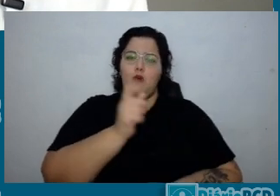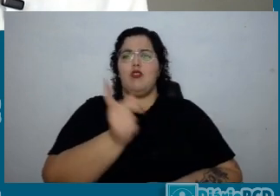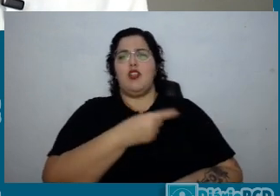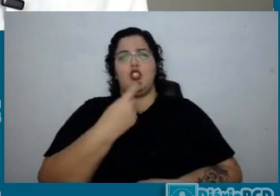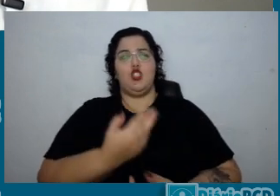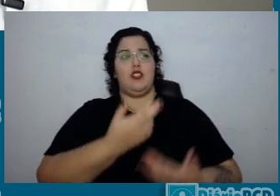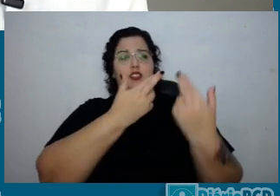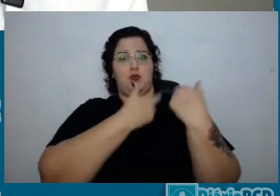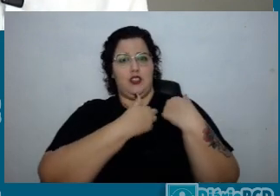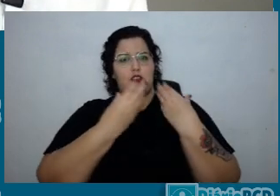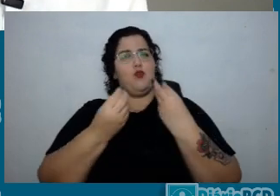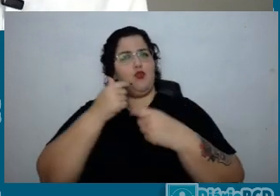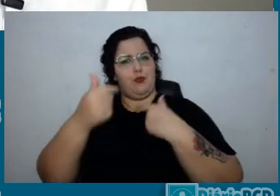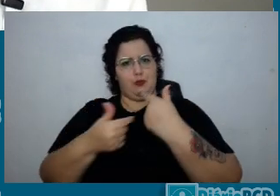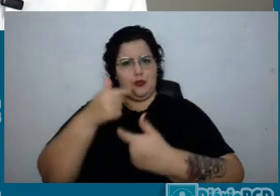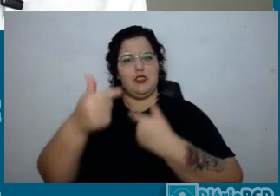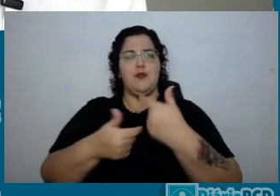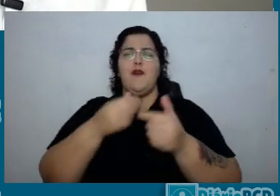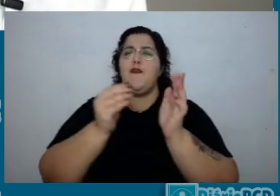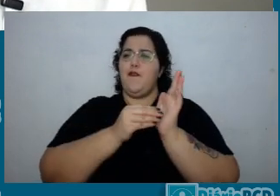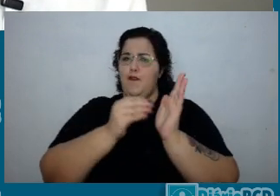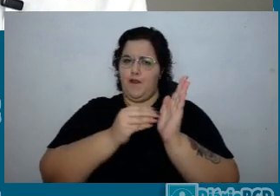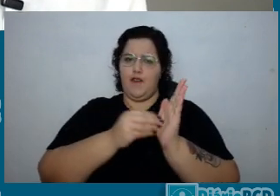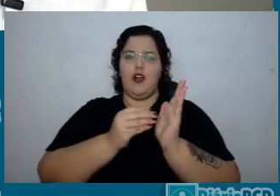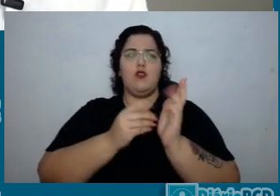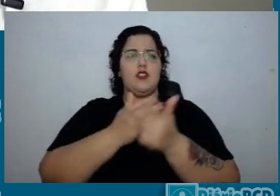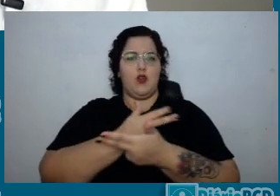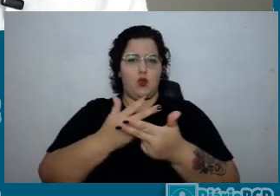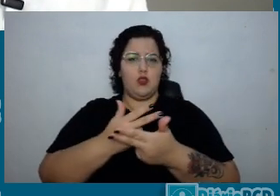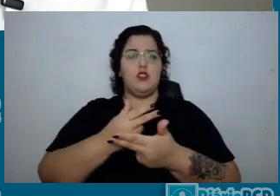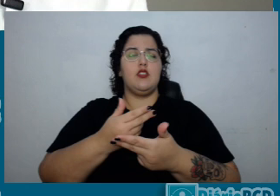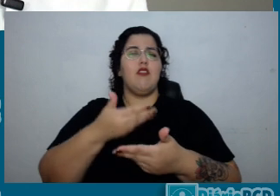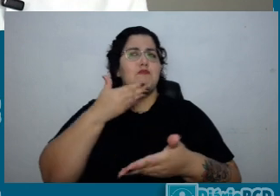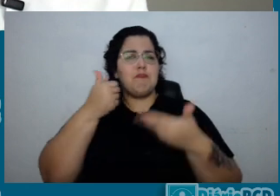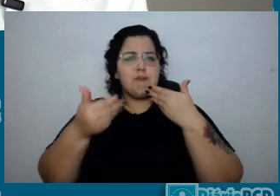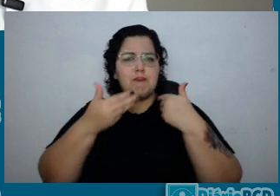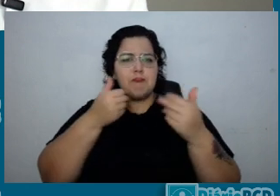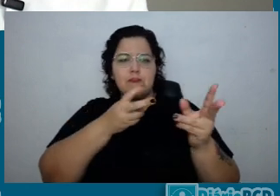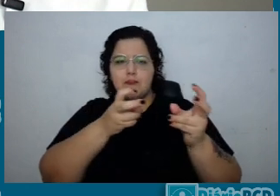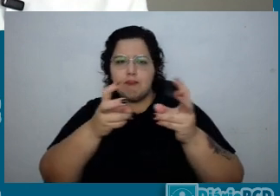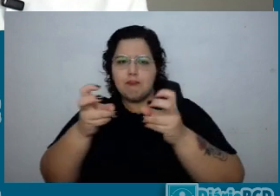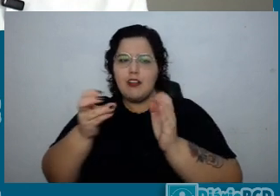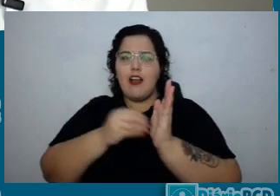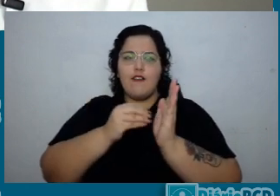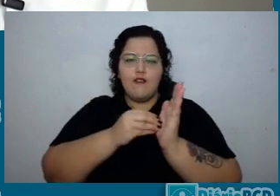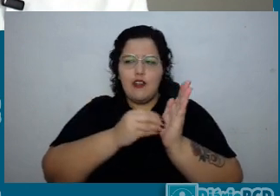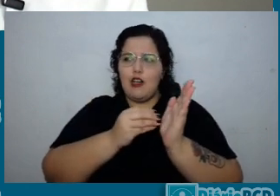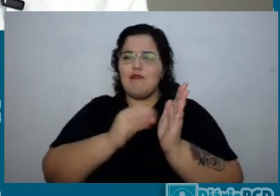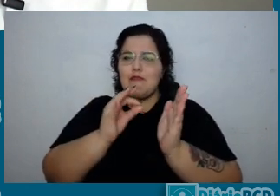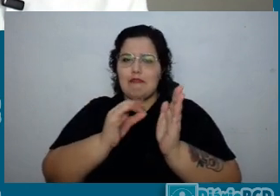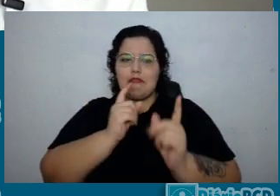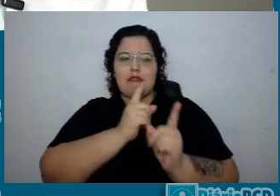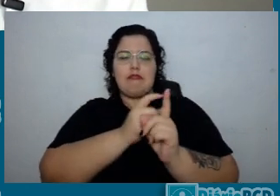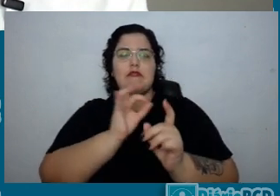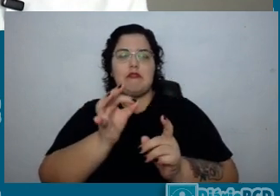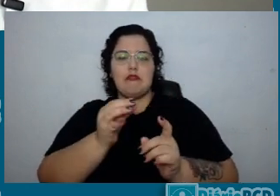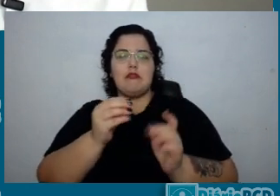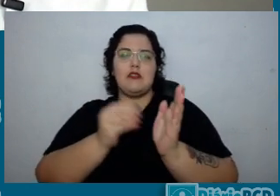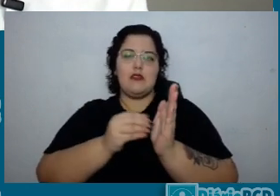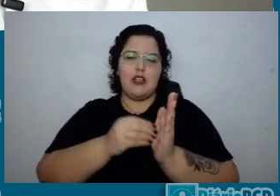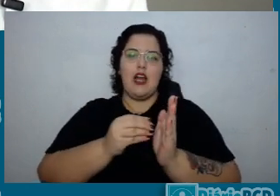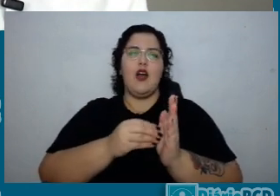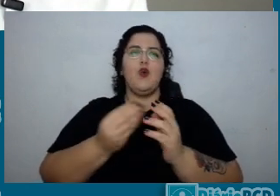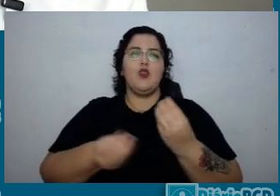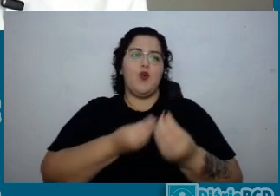muito responsáveis, temos muito a fazer ainda, e quanto mais a gente aprende, mais a gente percebe as lacunas que a gente encontra